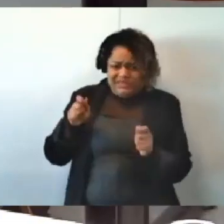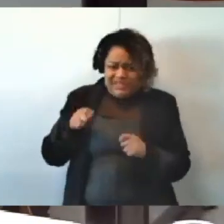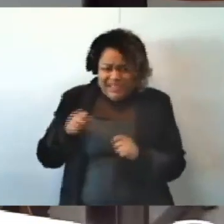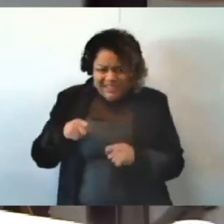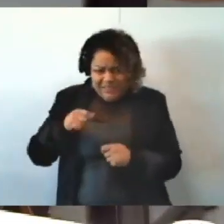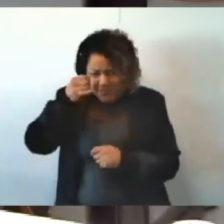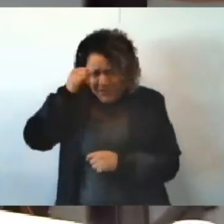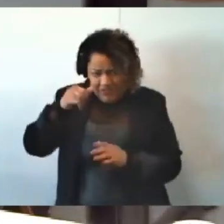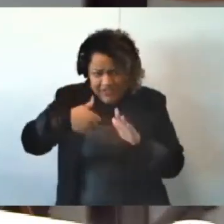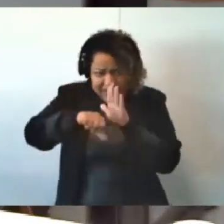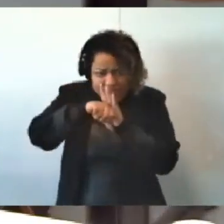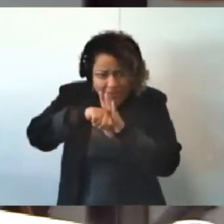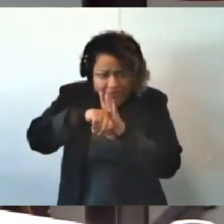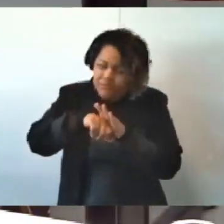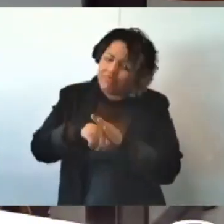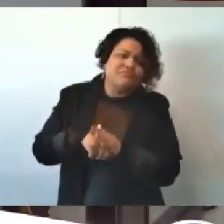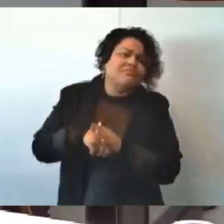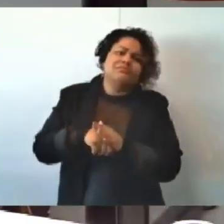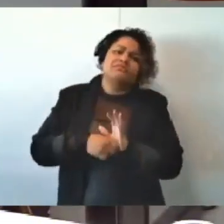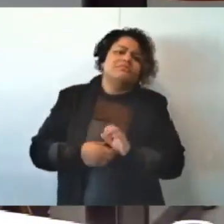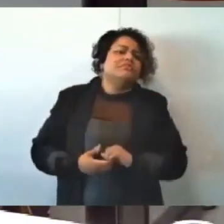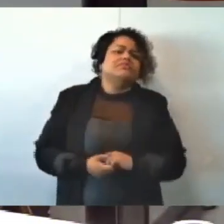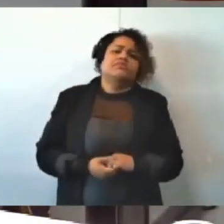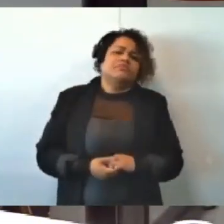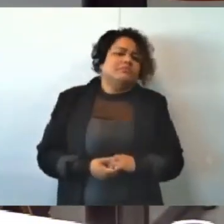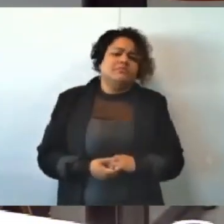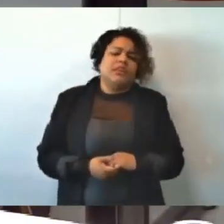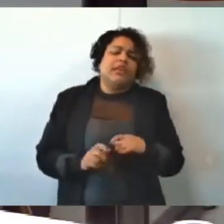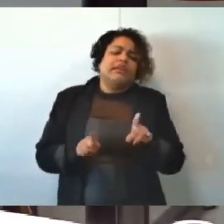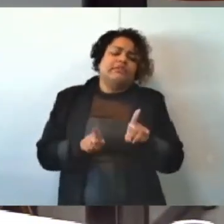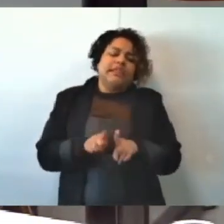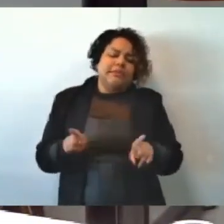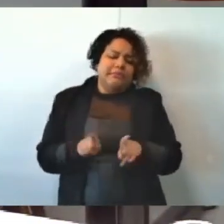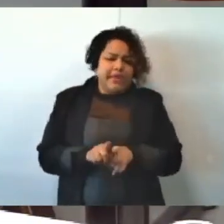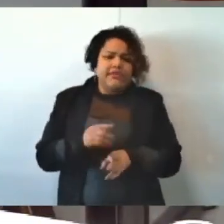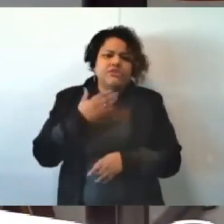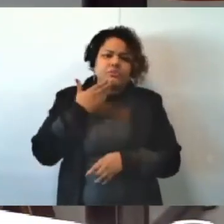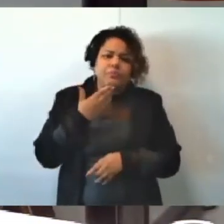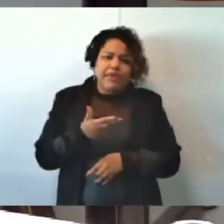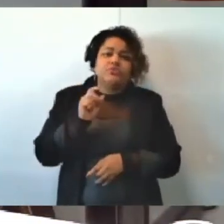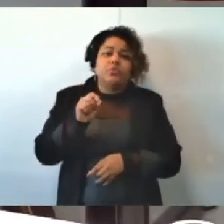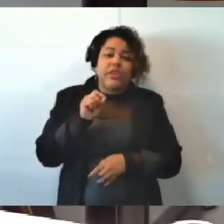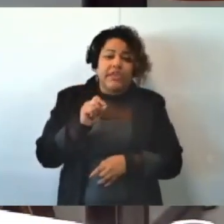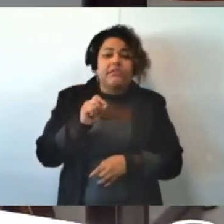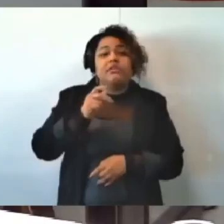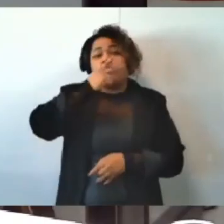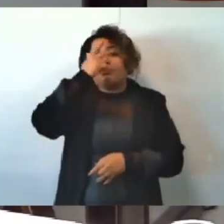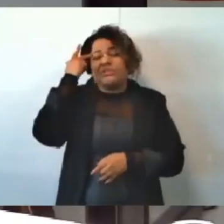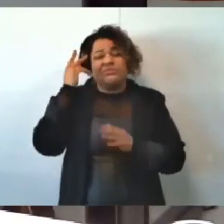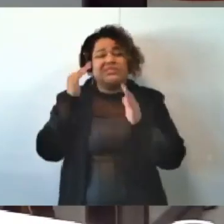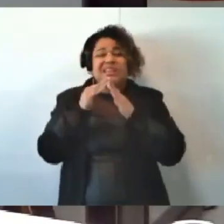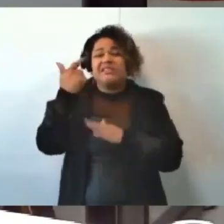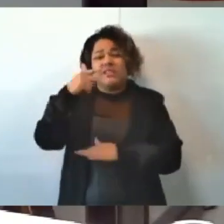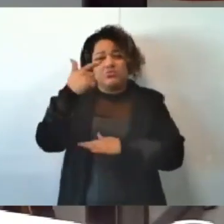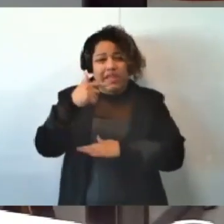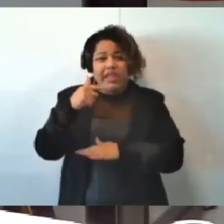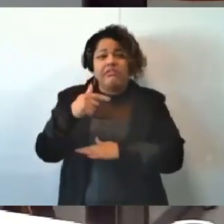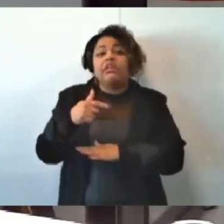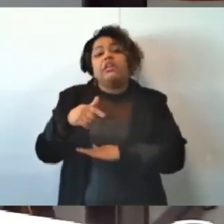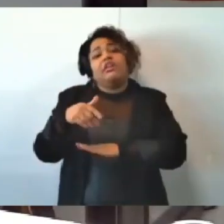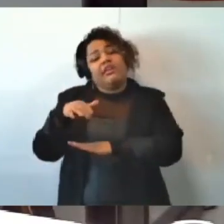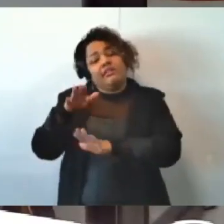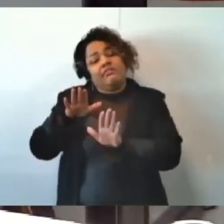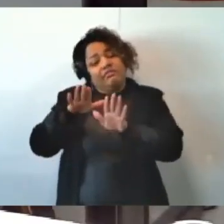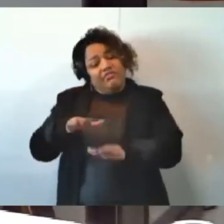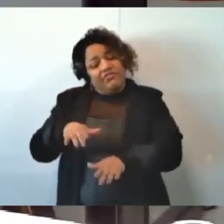Não. Outra coisa que a gente vem pedindo é com relação aos moradores de rua, porque tem momentos que a gente fala com a prefeitura e ela fala assim,